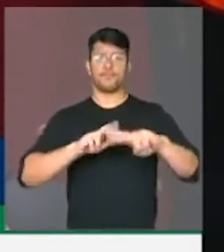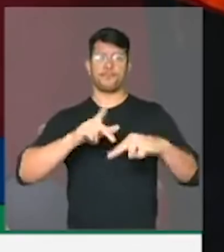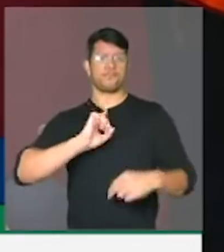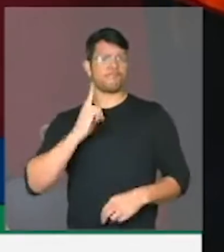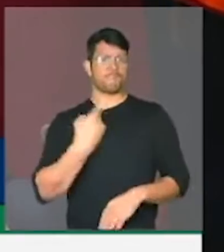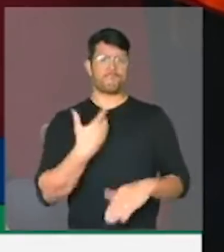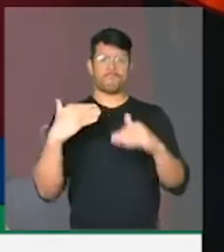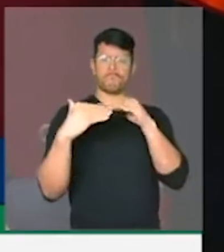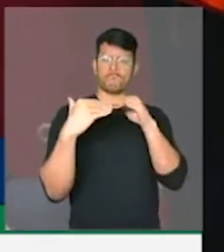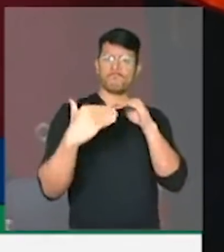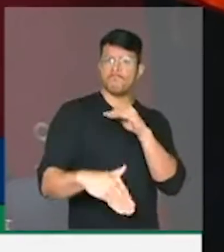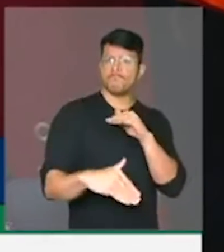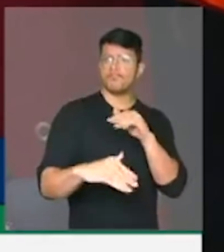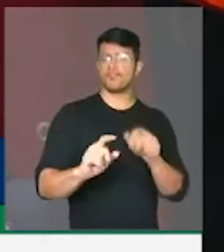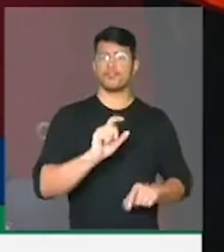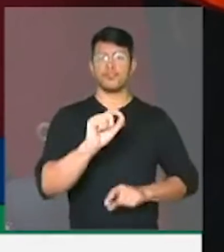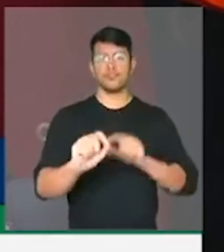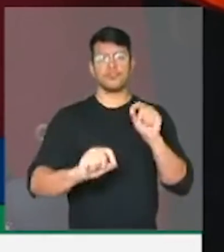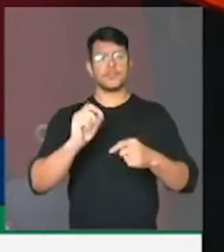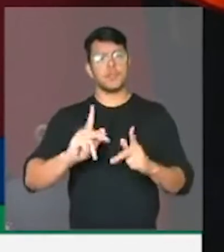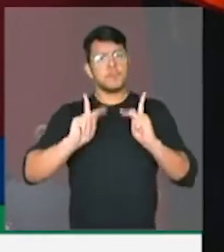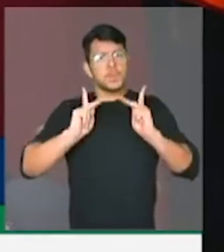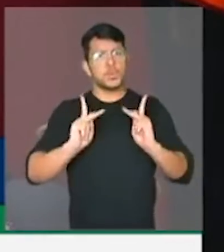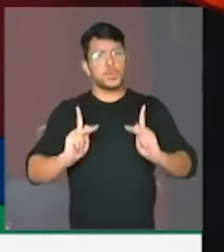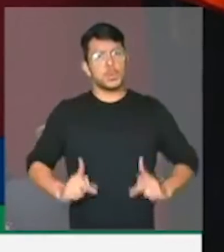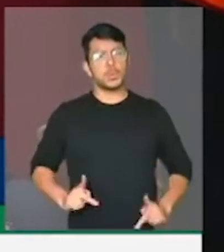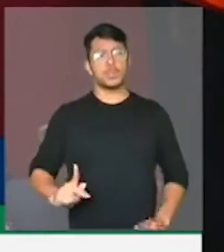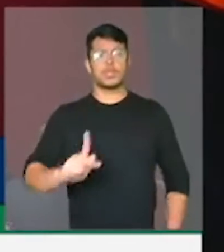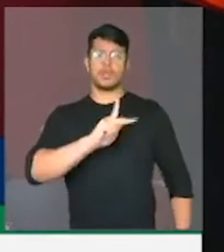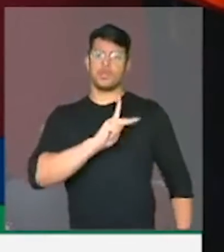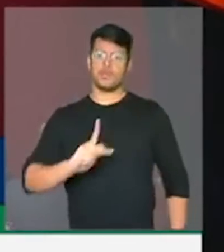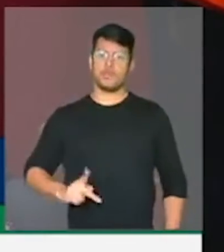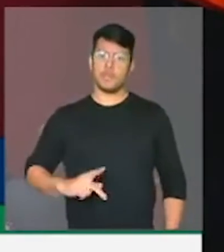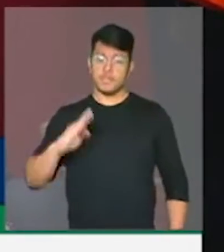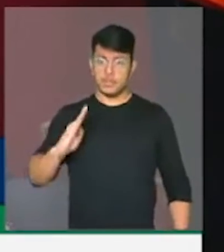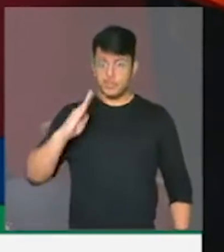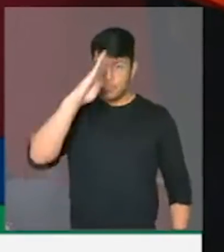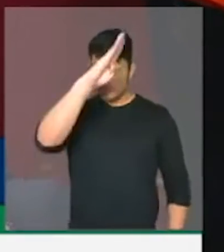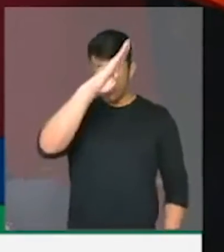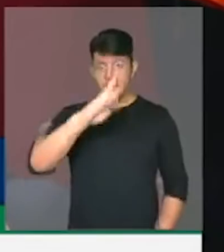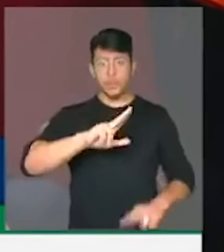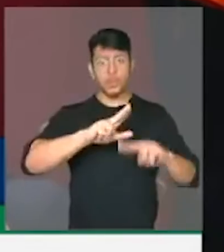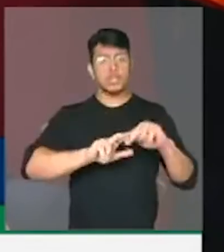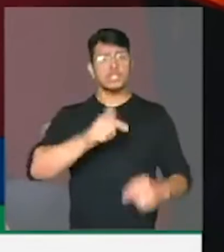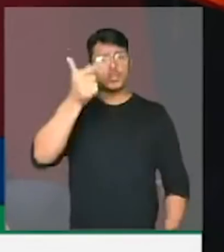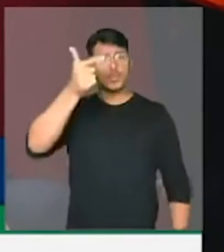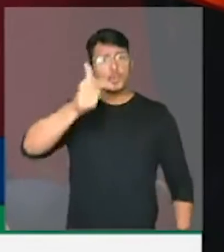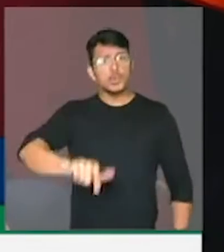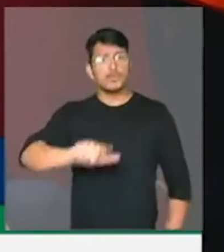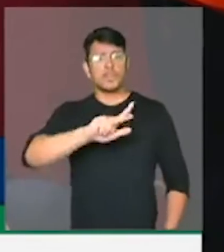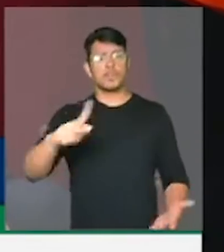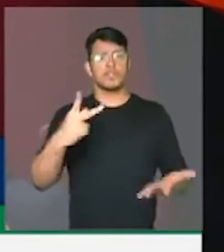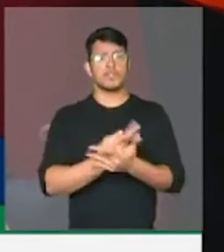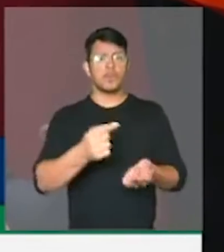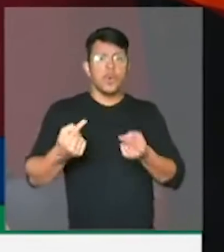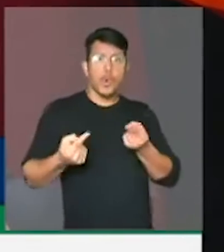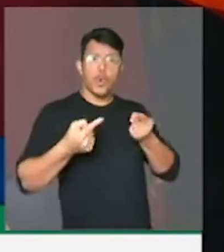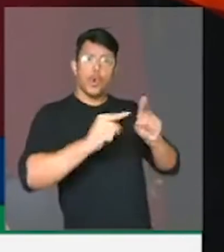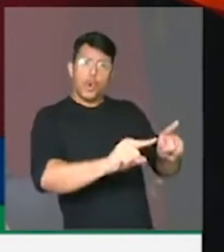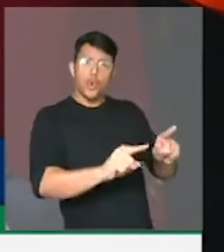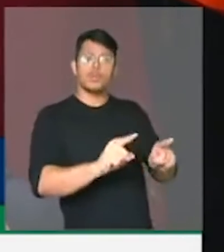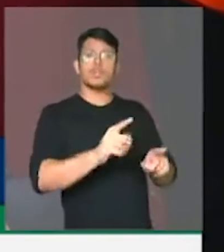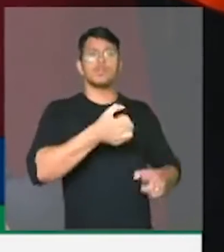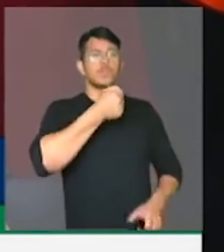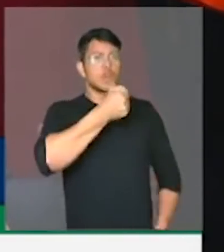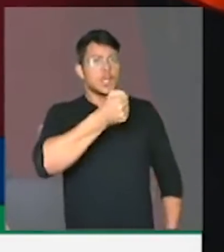repudiamos veementemente a postura do presidente Jair Bolsonaro de mais uma vez atacar jornalistas e